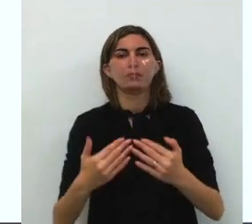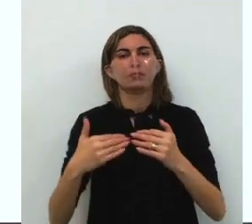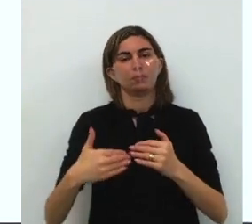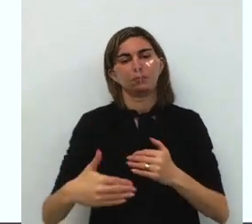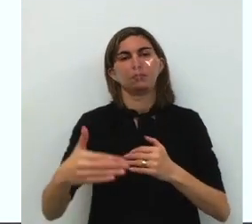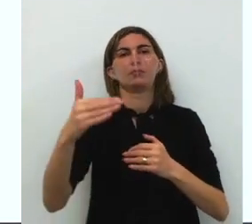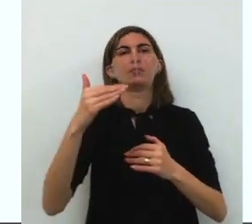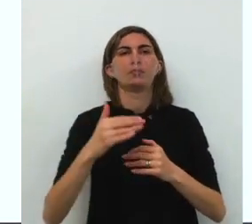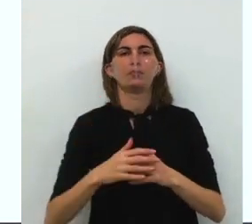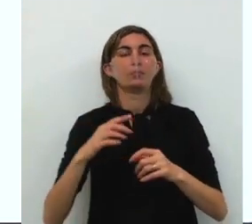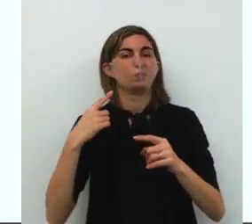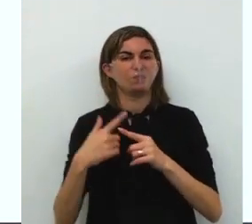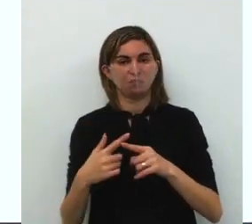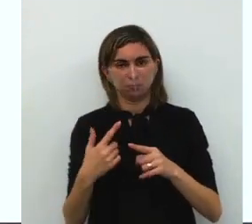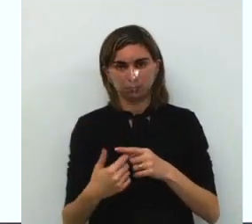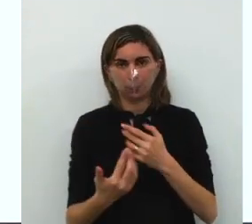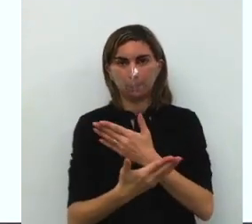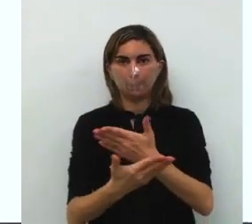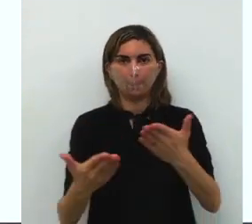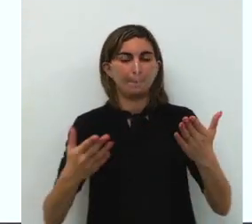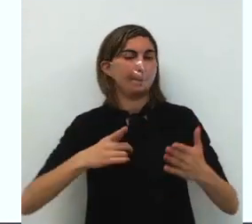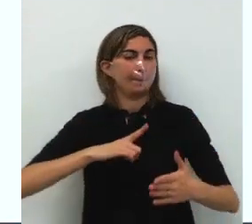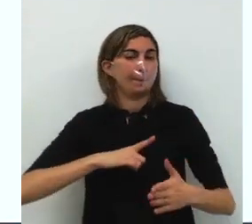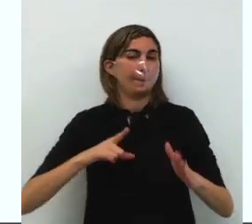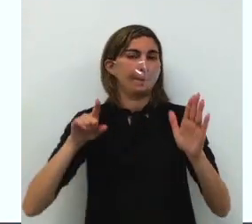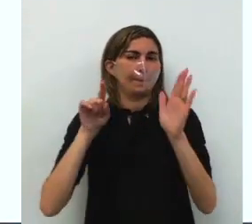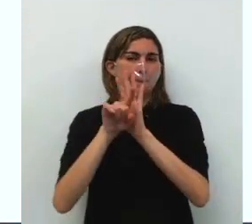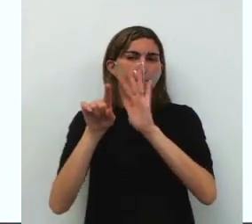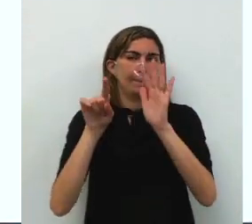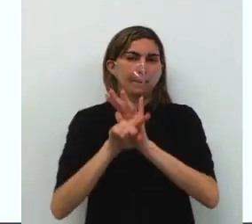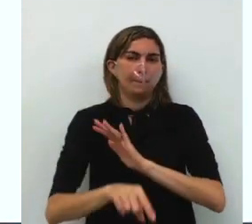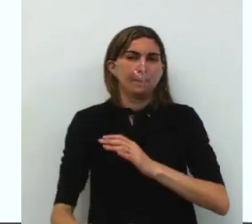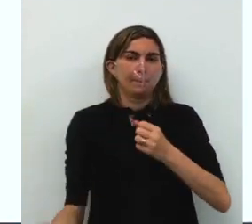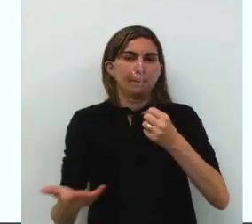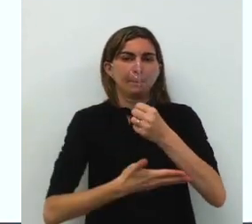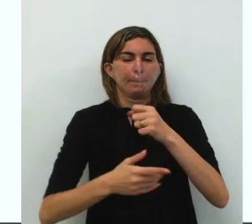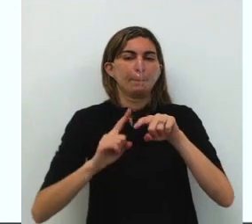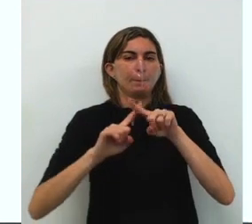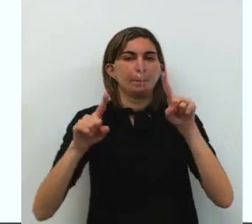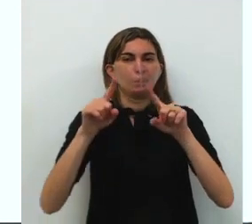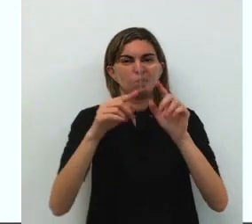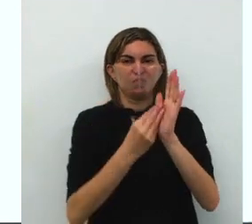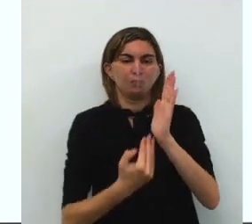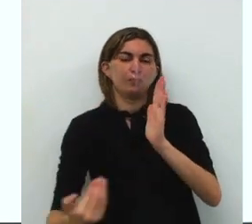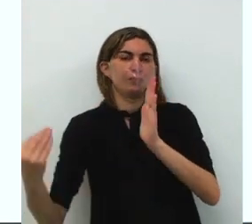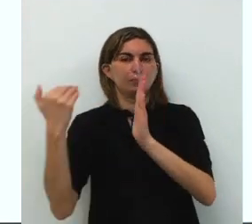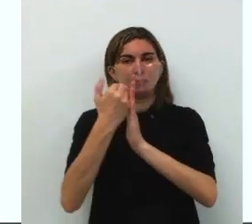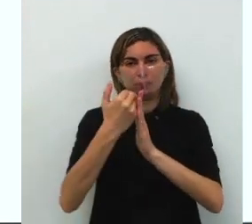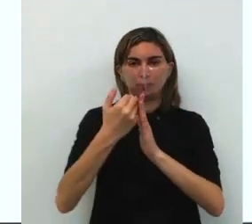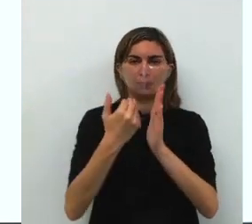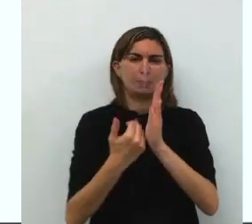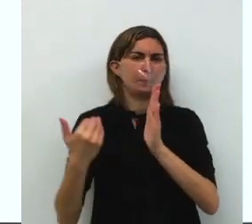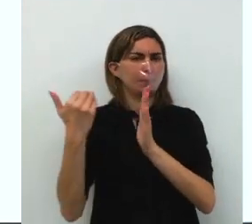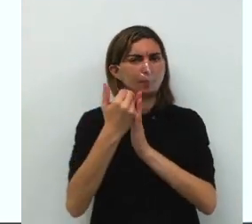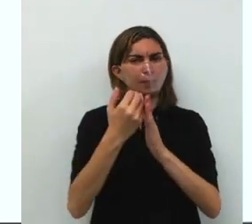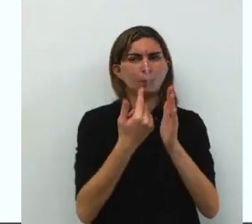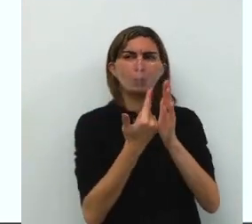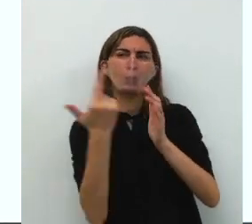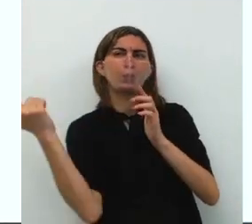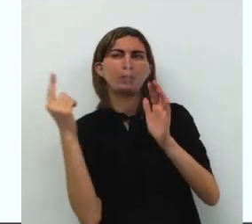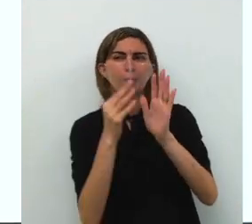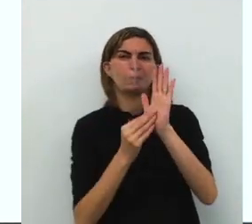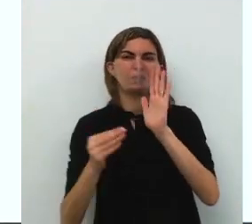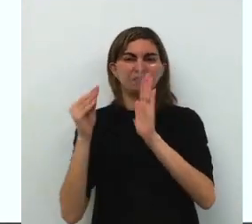explicar isso mais à frente. Por quê? Você tem aquelas perguntas básicas, mas você pode dar os filhotes, quer dizer,